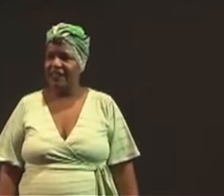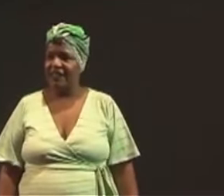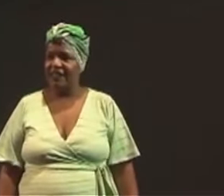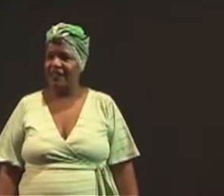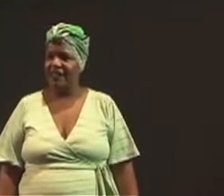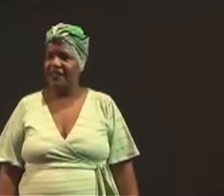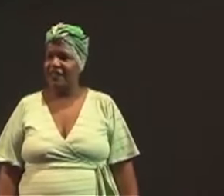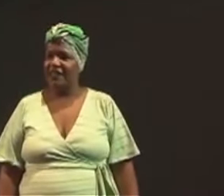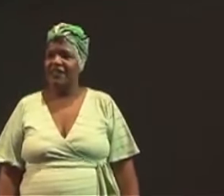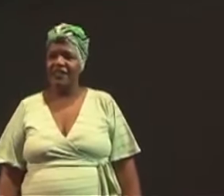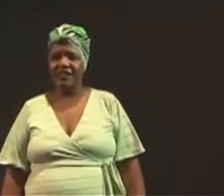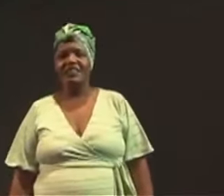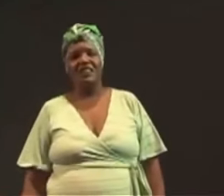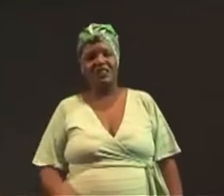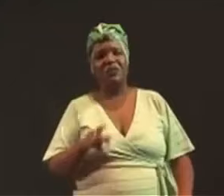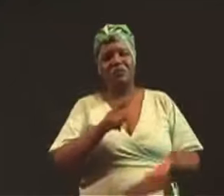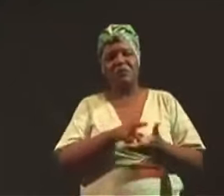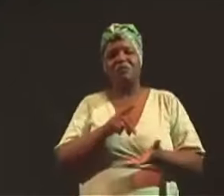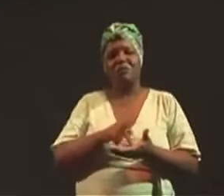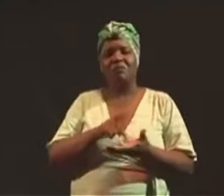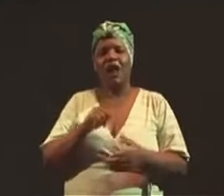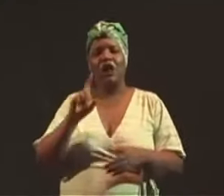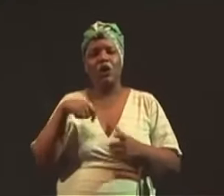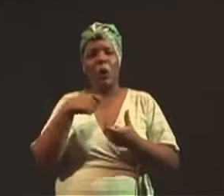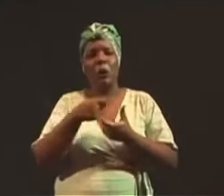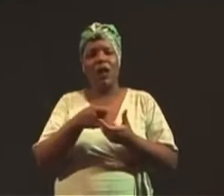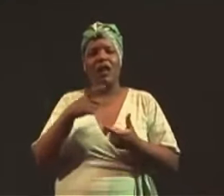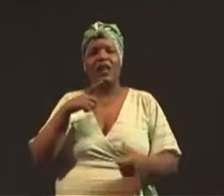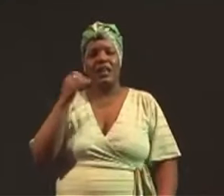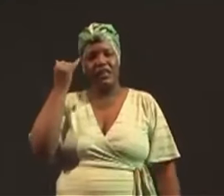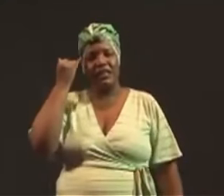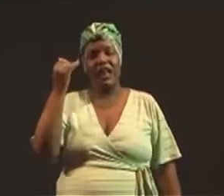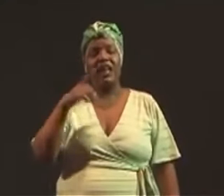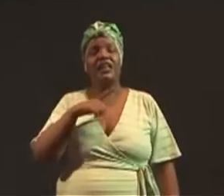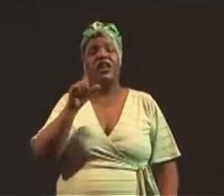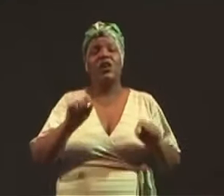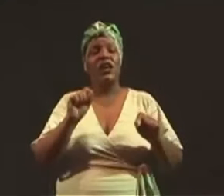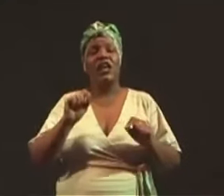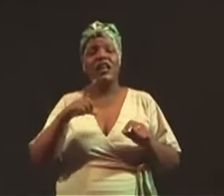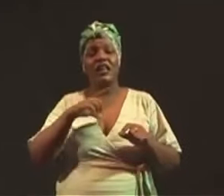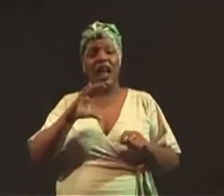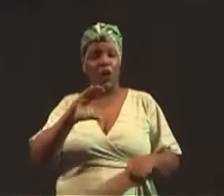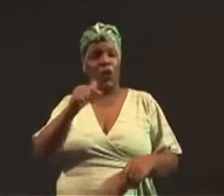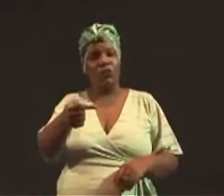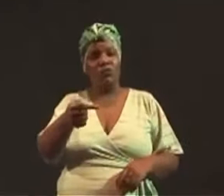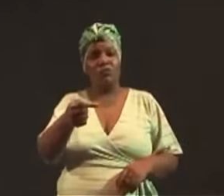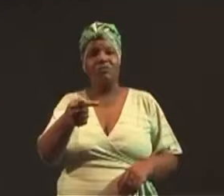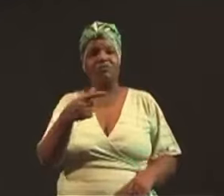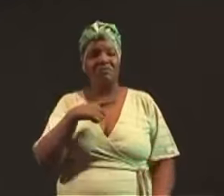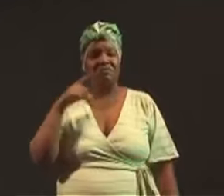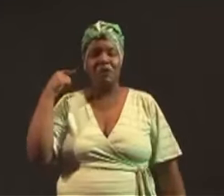Japão, toda verdade, tem toda palavra, toda ideia tem o quê? Tem as suas consequências, com certeza. Que louco.